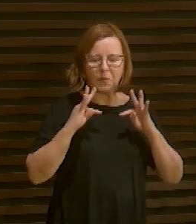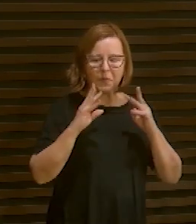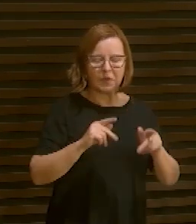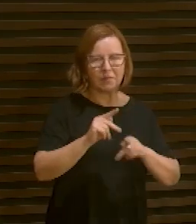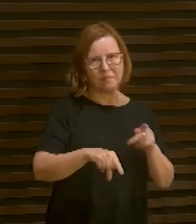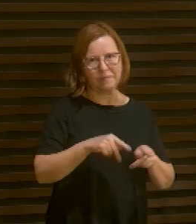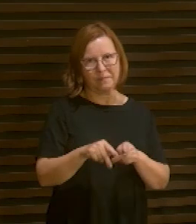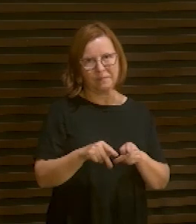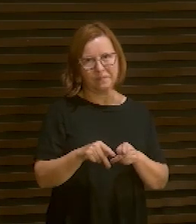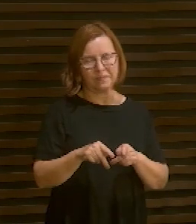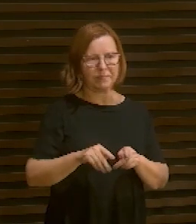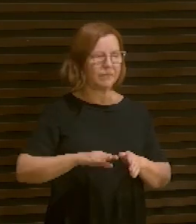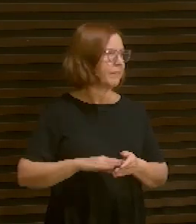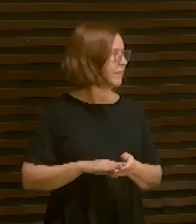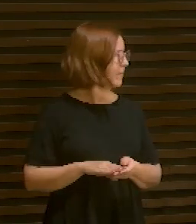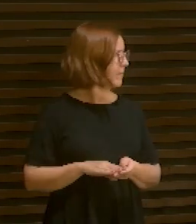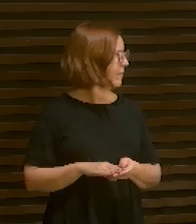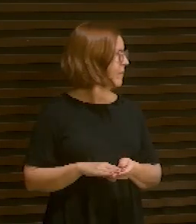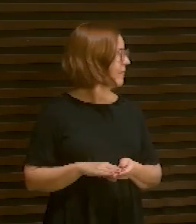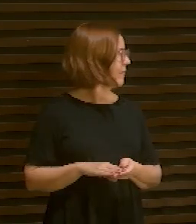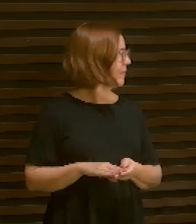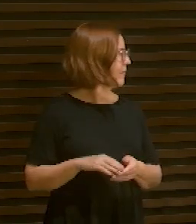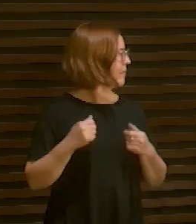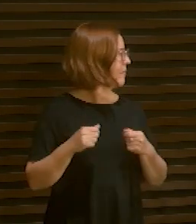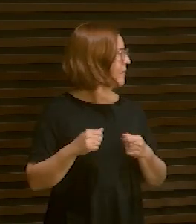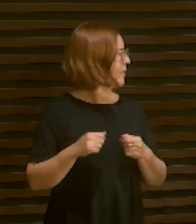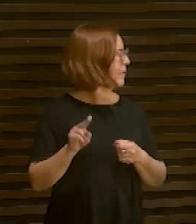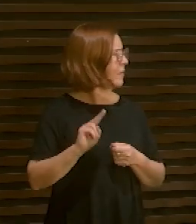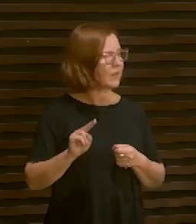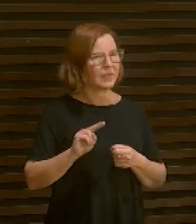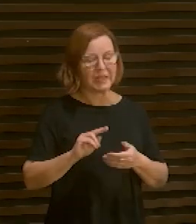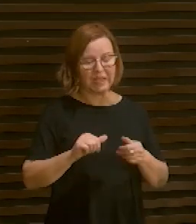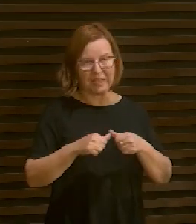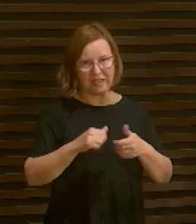homens. Vou ter que usar esse aqui porque está tendo problema aqui no meu